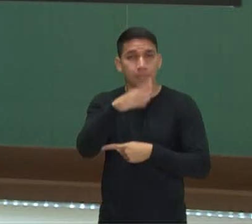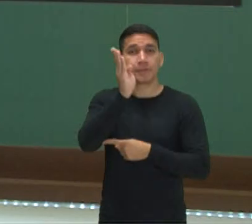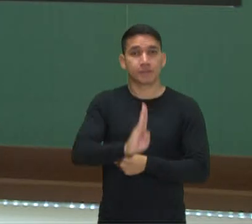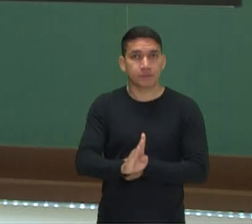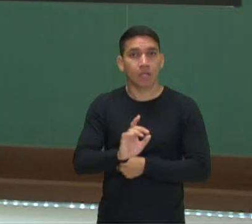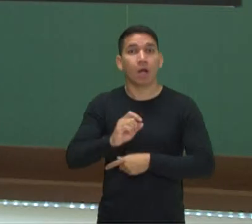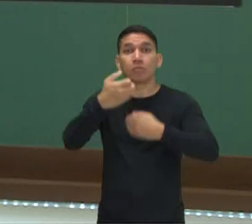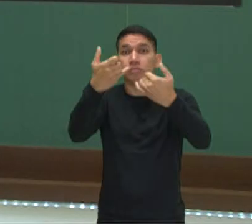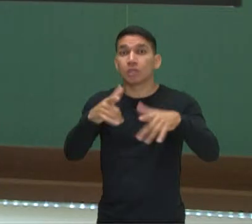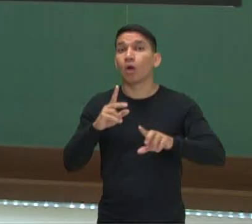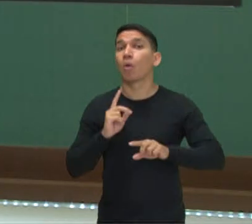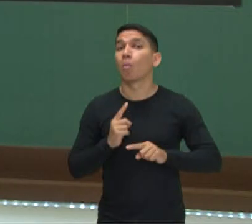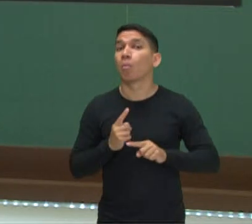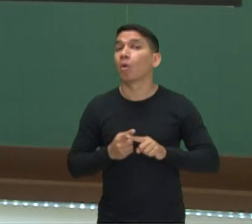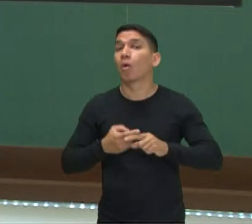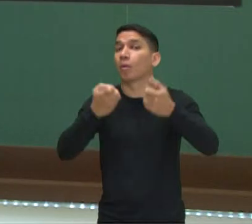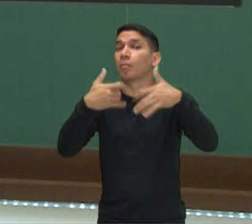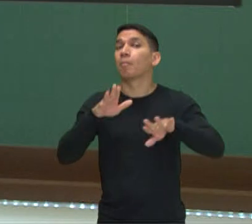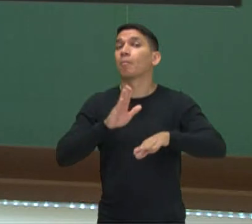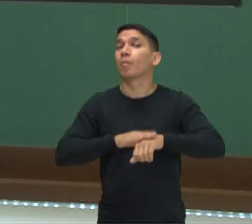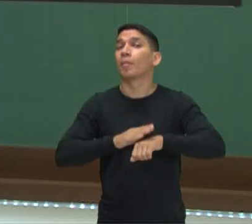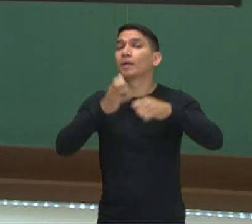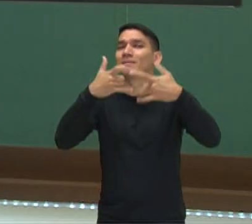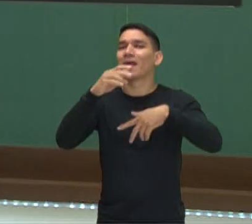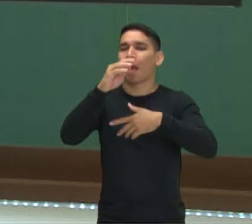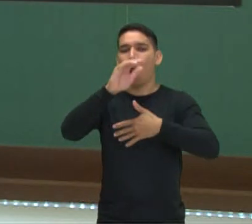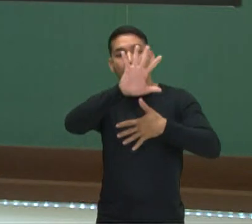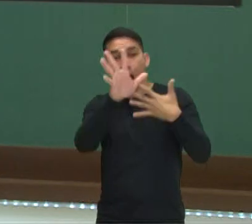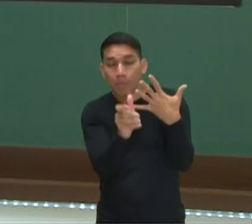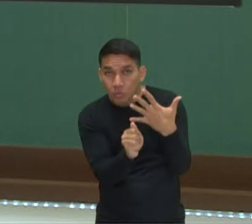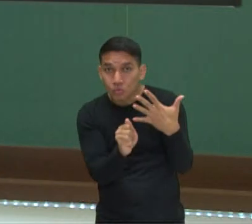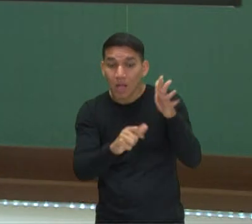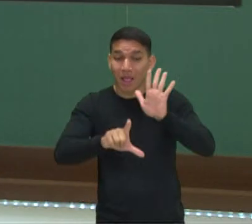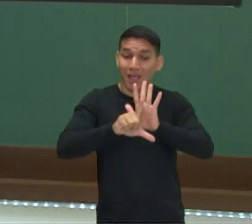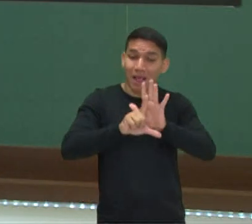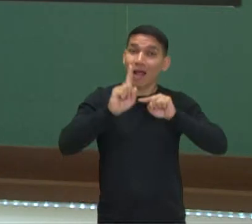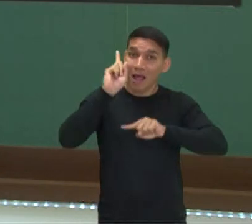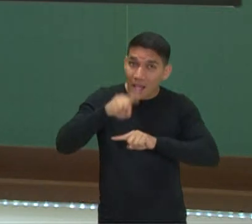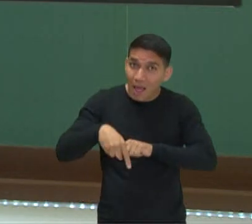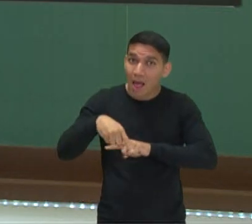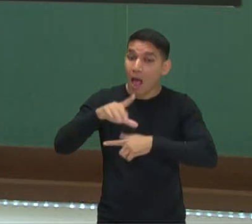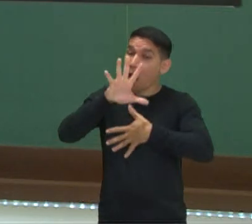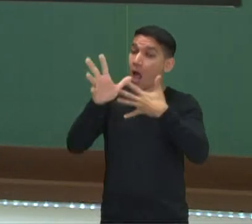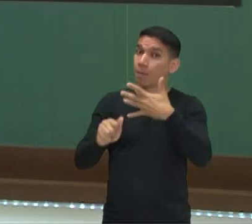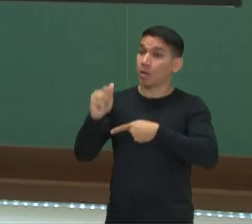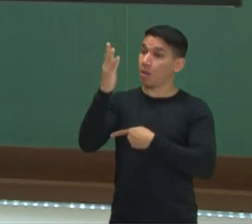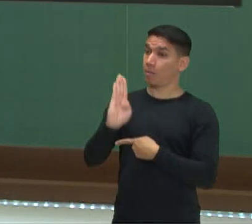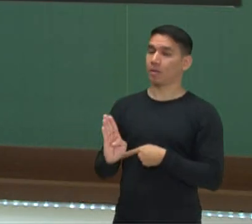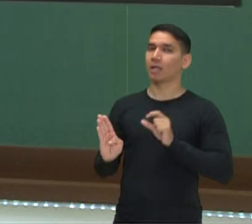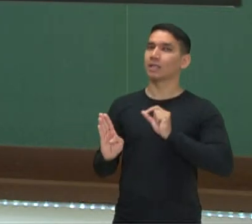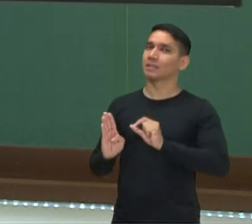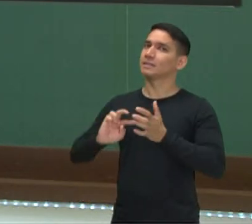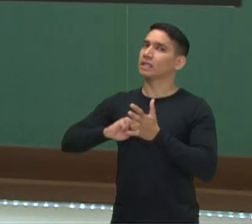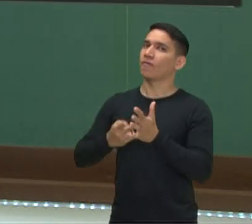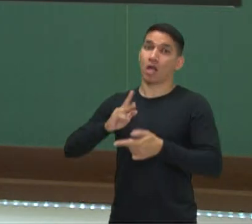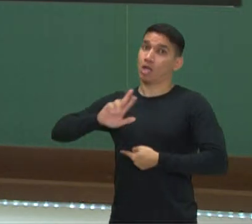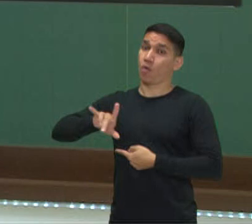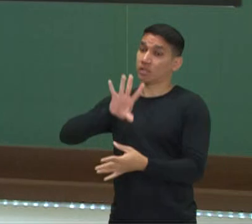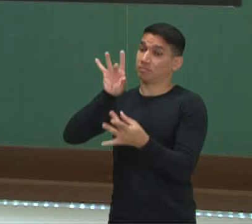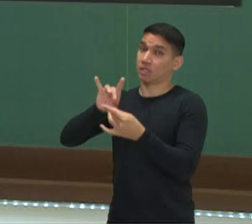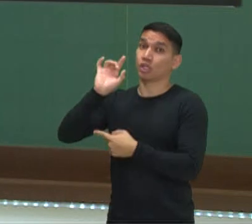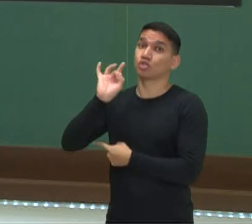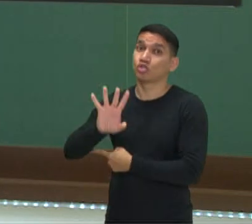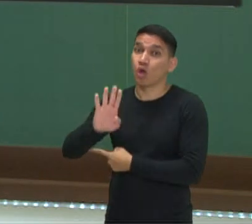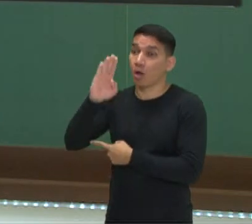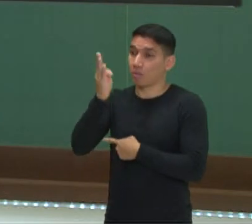falo da Amazônia Legal, é a porção brasileira dessa floresta. Isso quer dizer que ela não é só brasileira, que ela